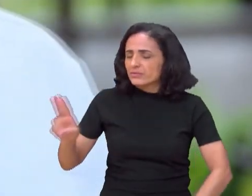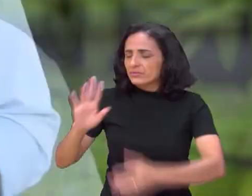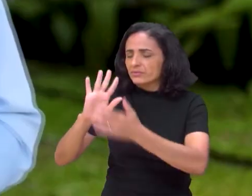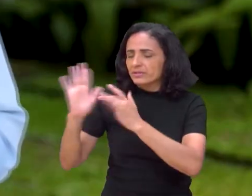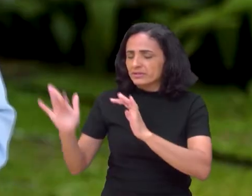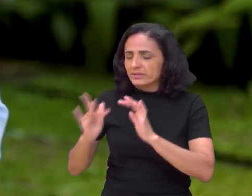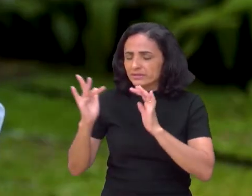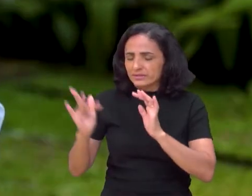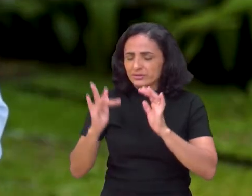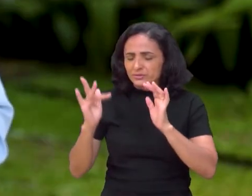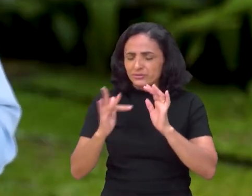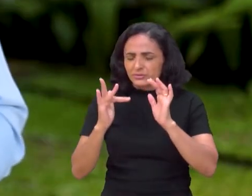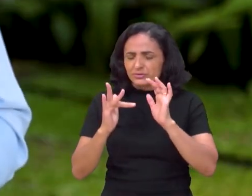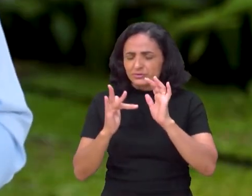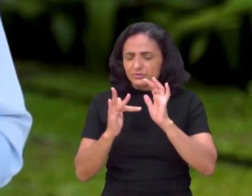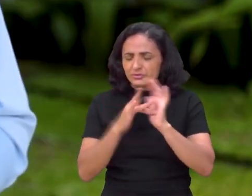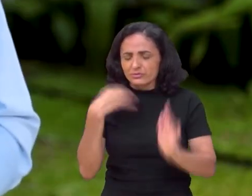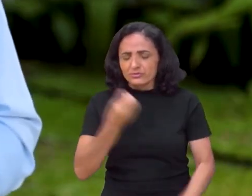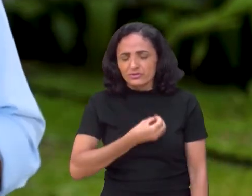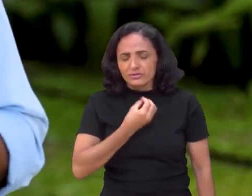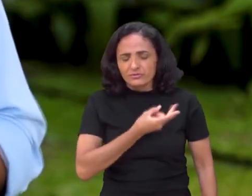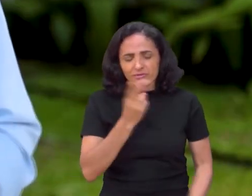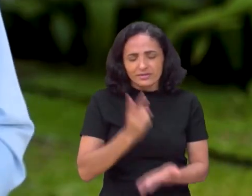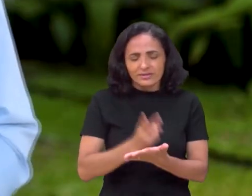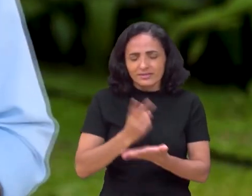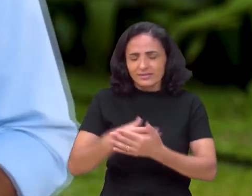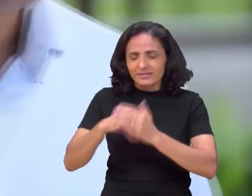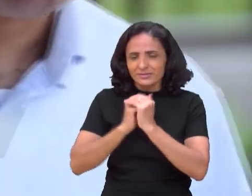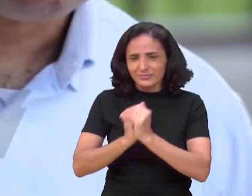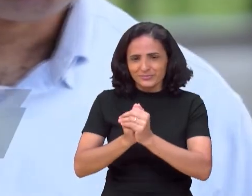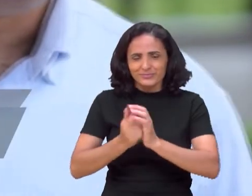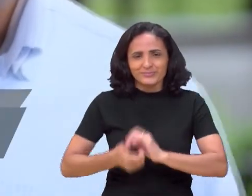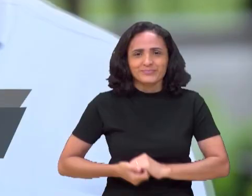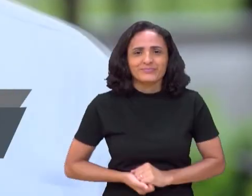Jesus. E vive e reina para todo sempre. Amém.